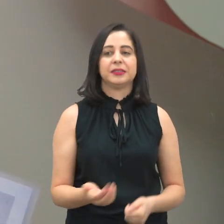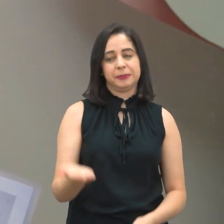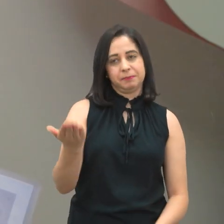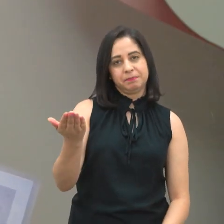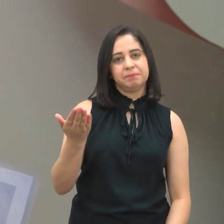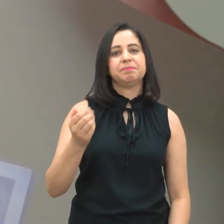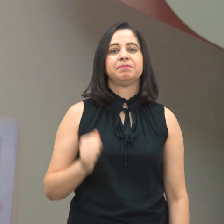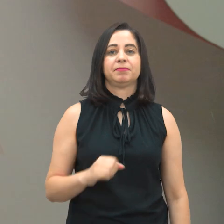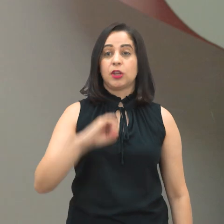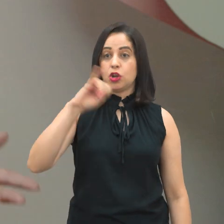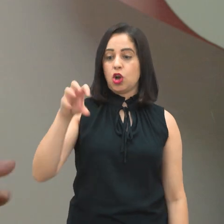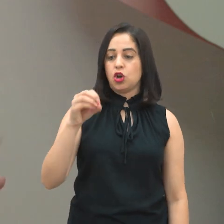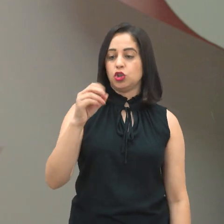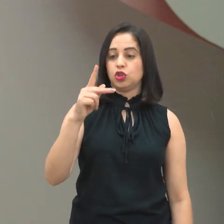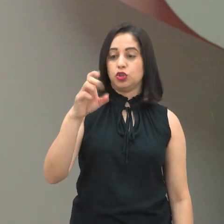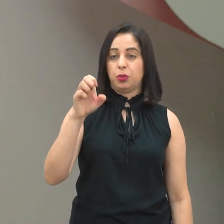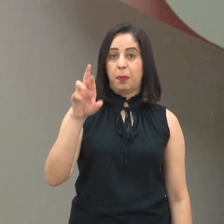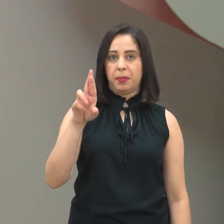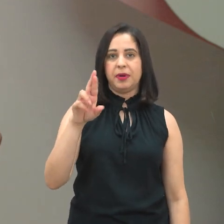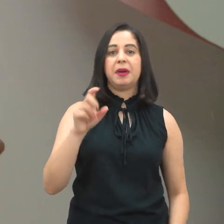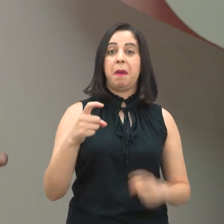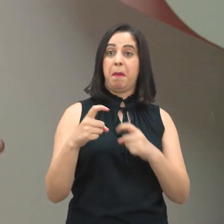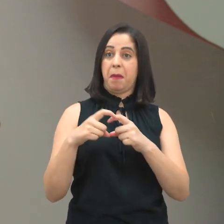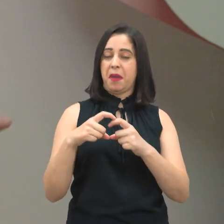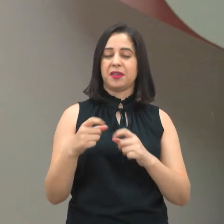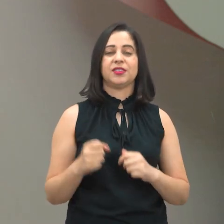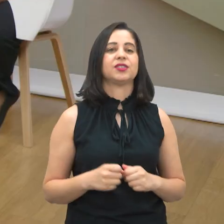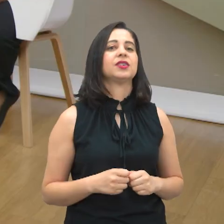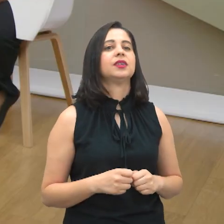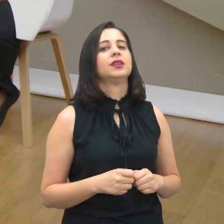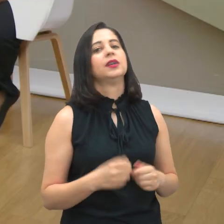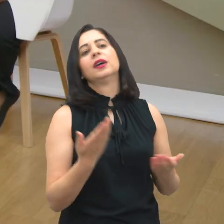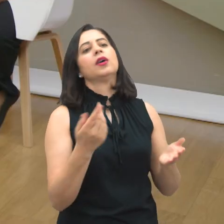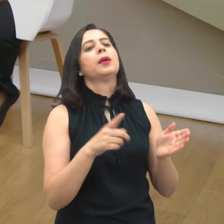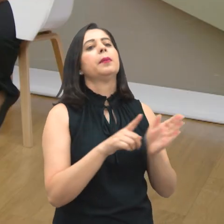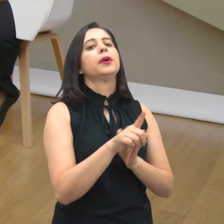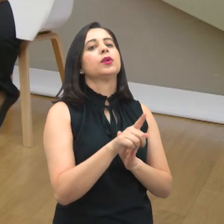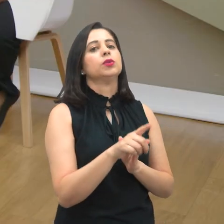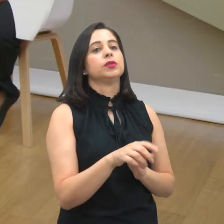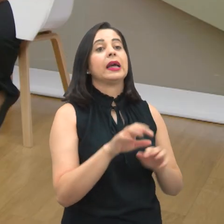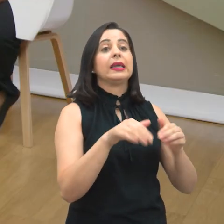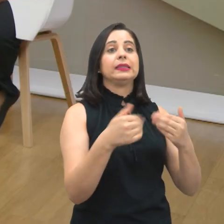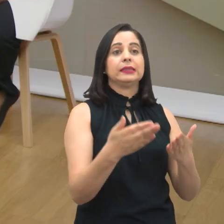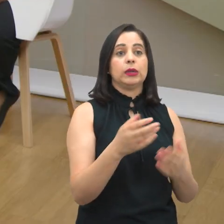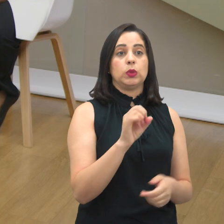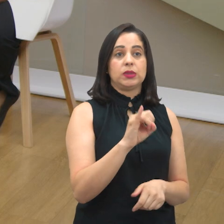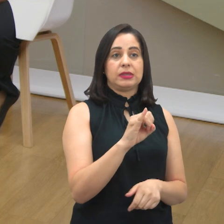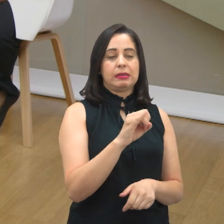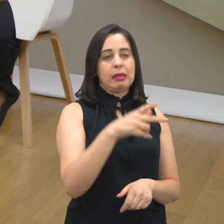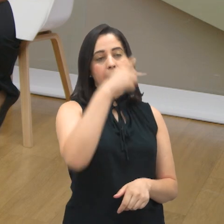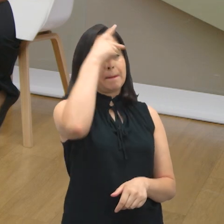também, Dr. Joper, que a gente já conhece, né? Muito bacana. Doutora Suzana, quando a carga